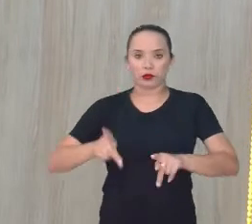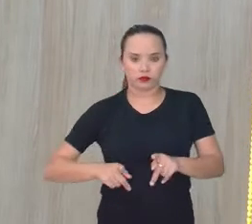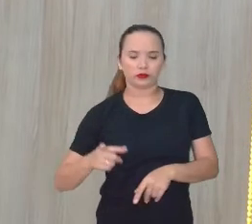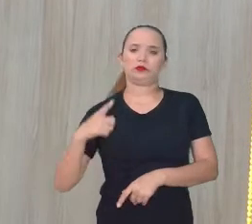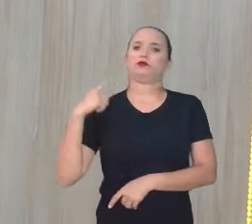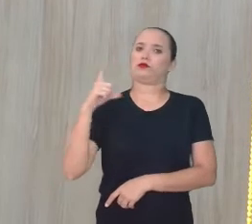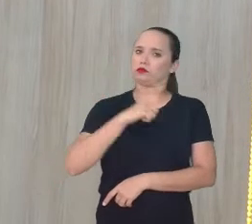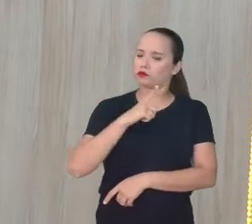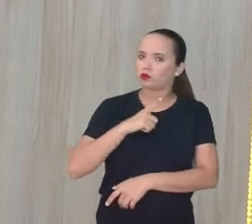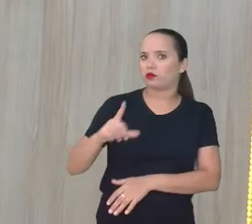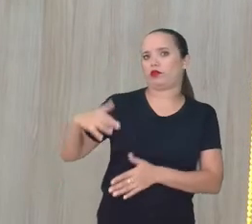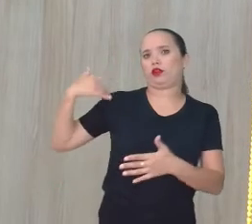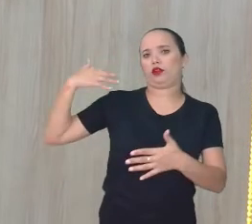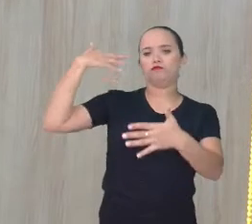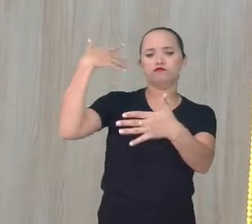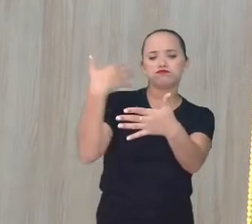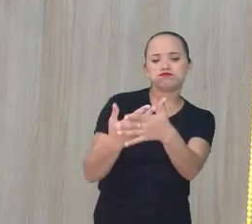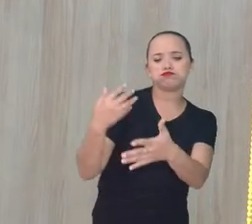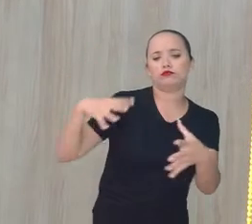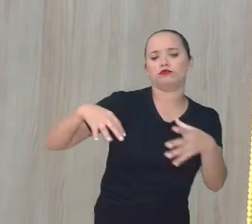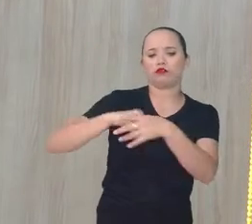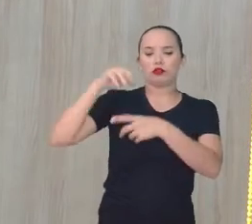monarcas ao longo da história, né, que